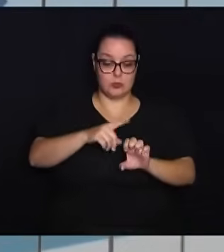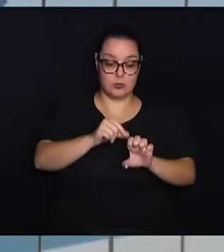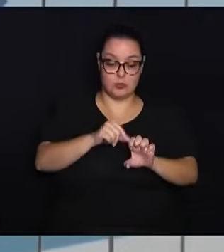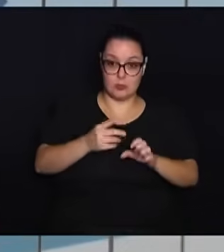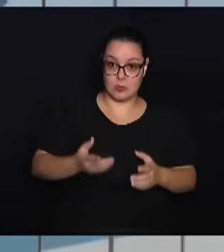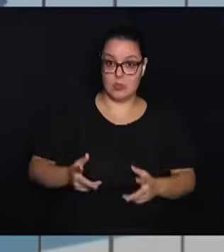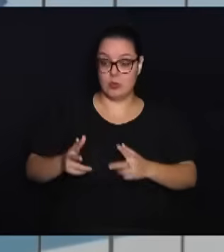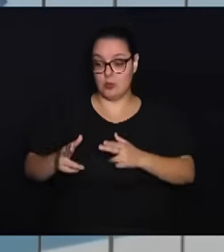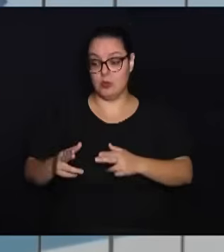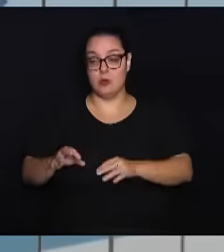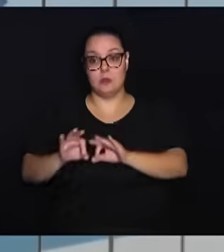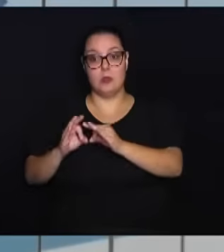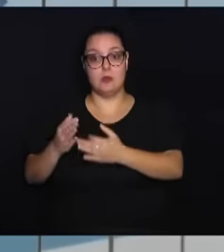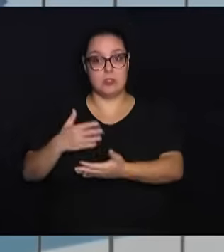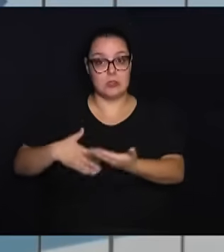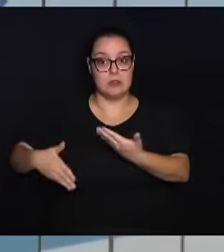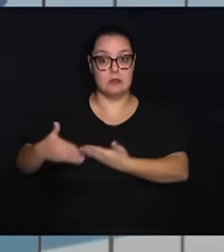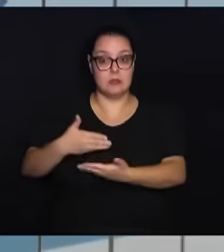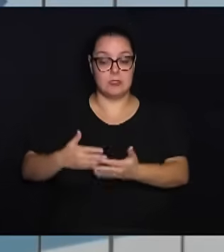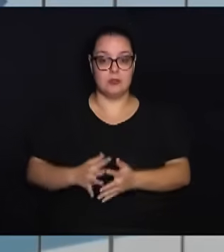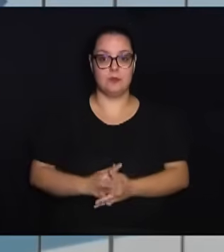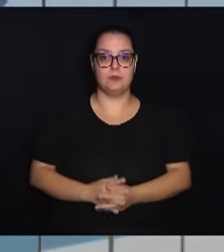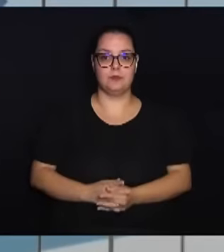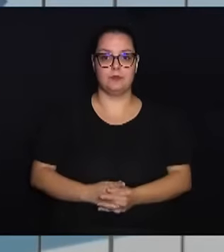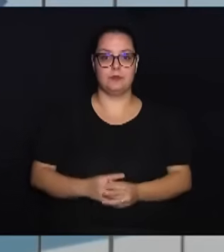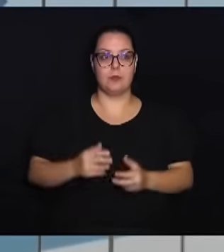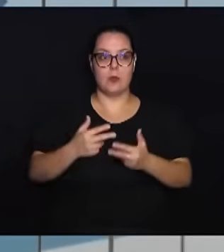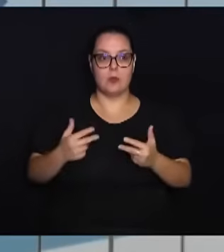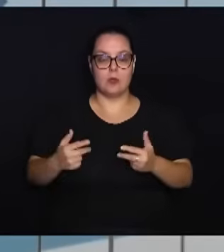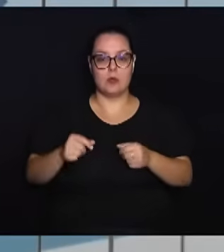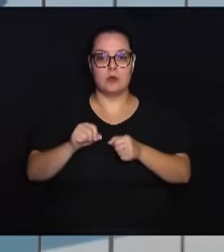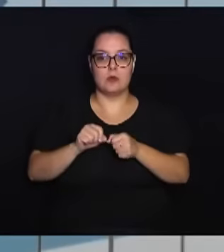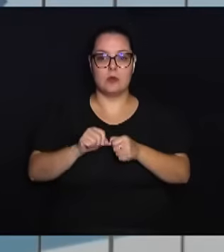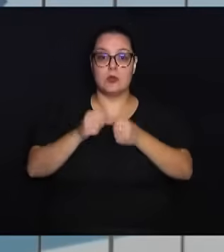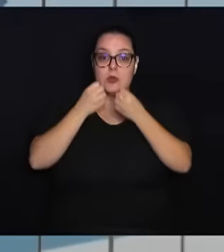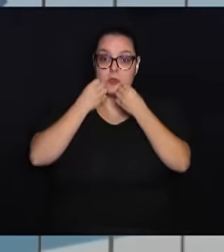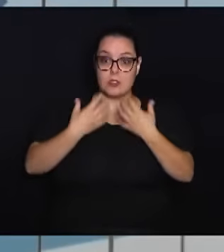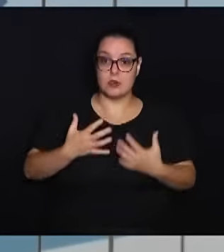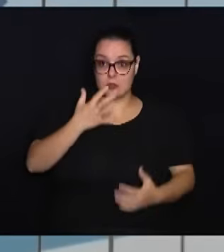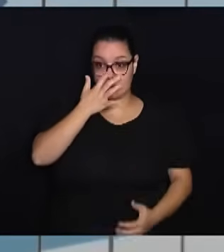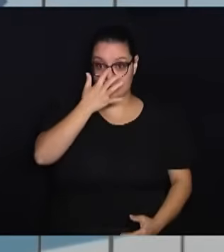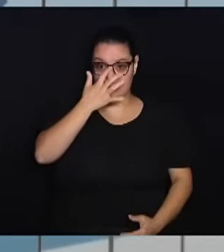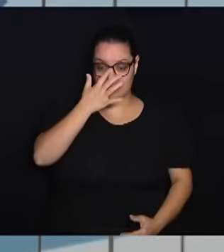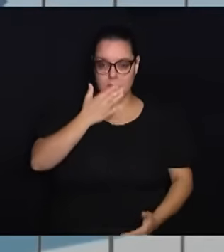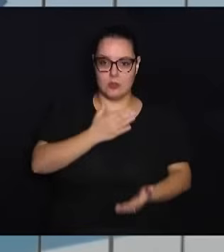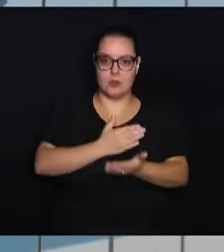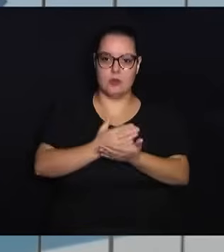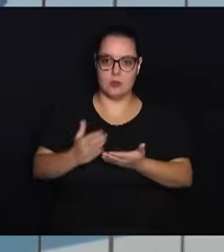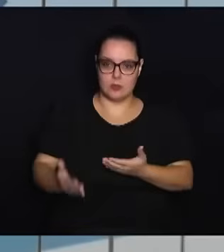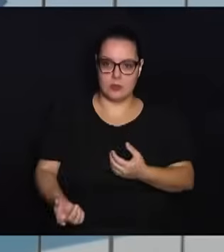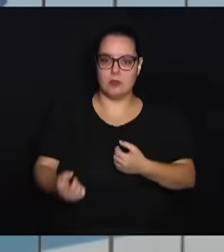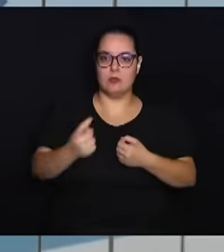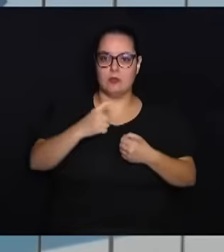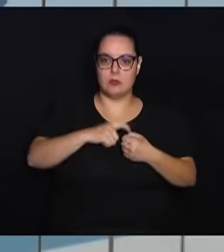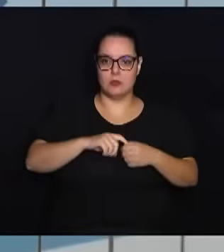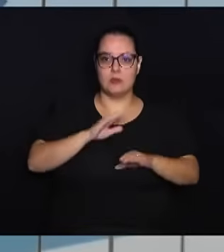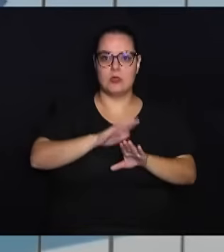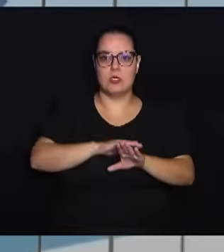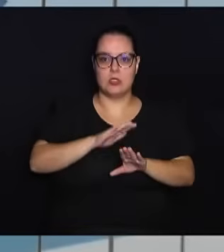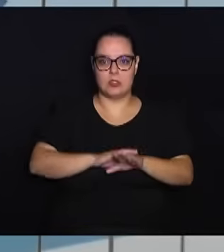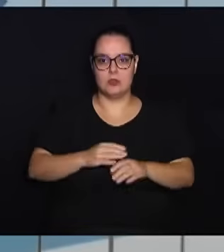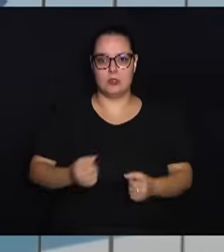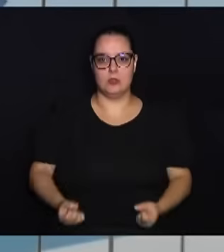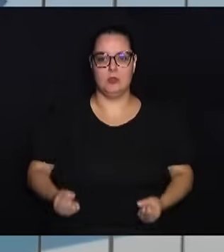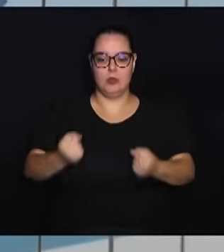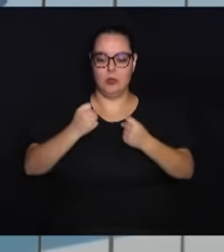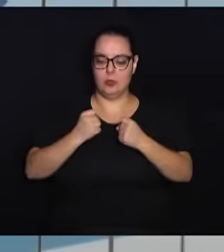da parte familiar, uma coisa que me fez muito bem foi começar a voltar para as atividades físicas,